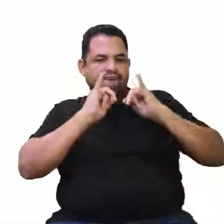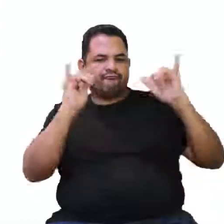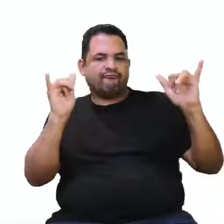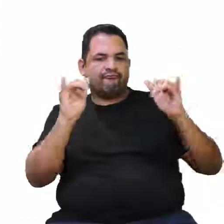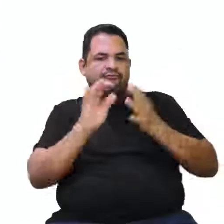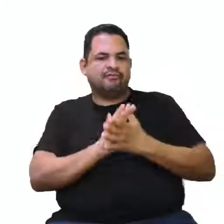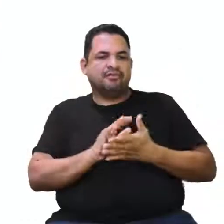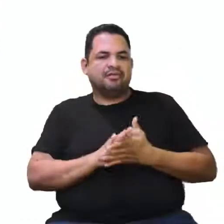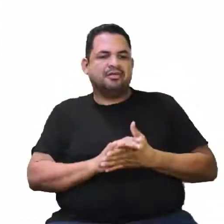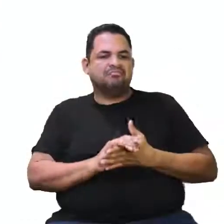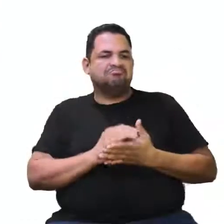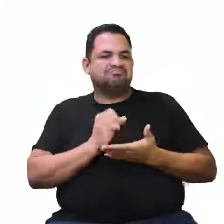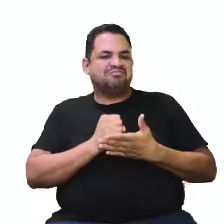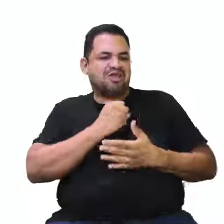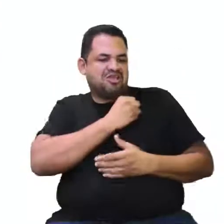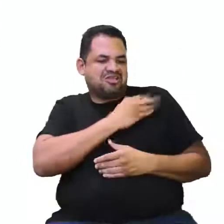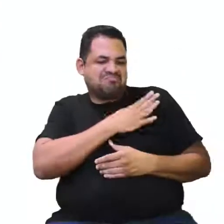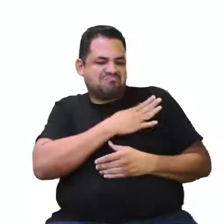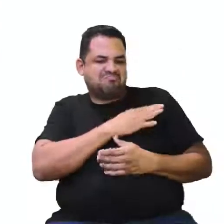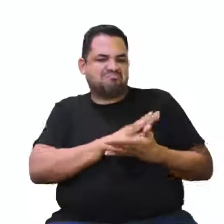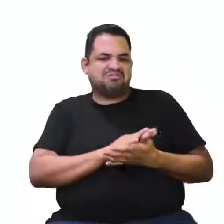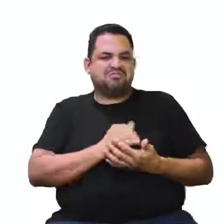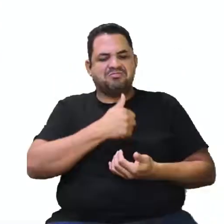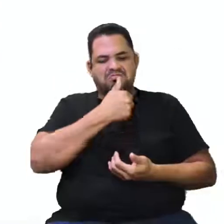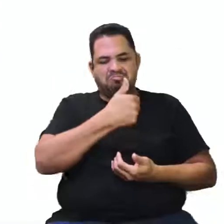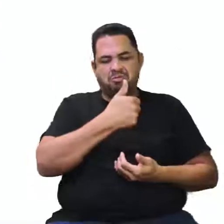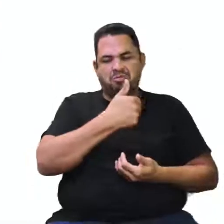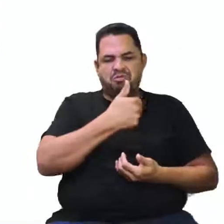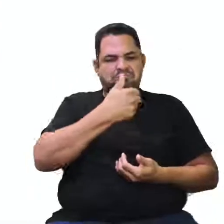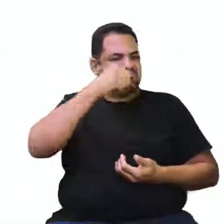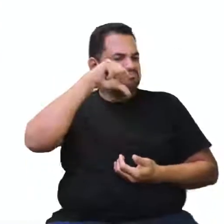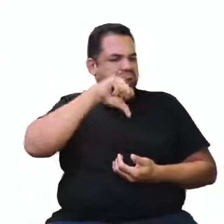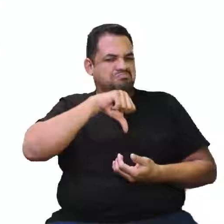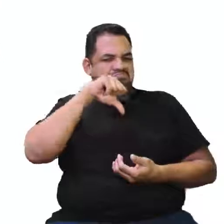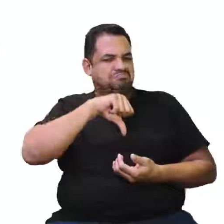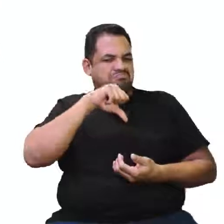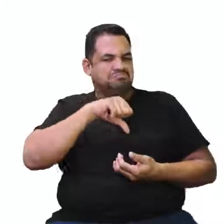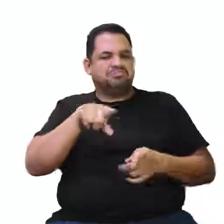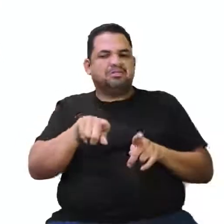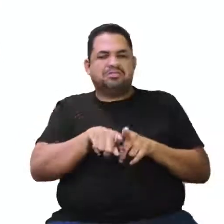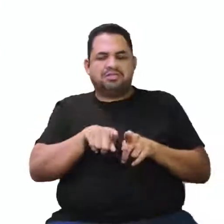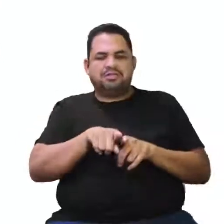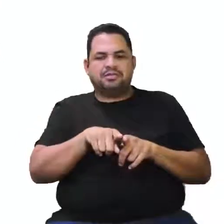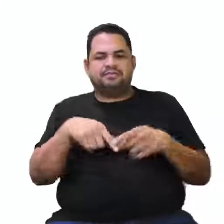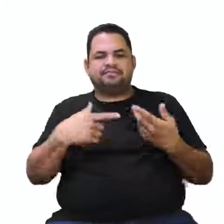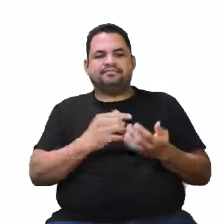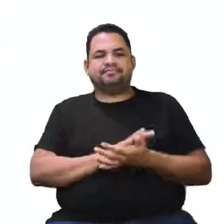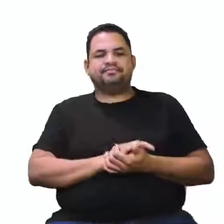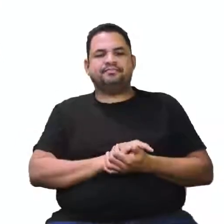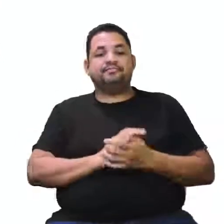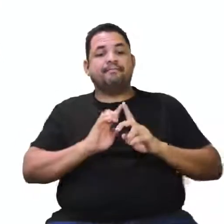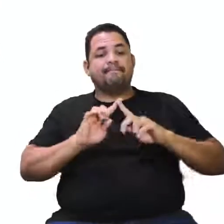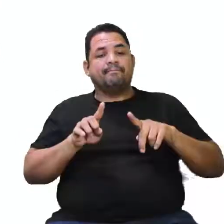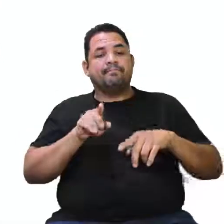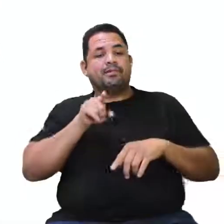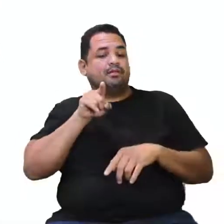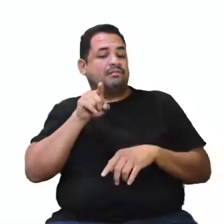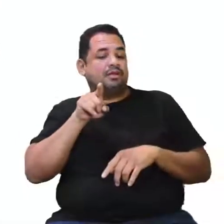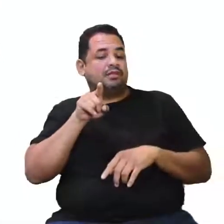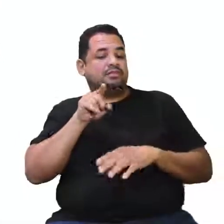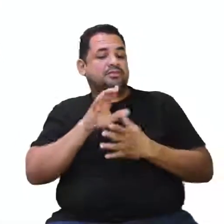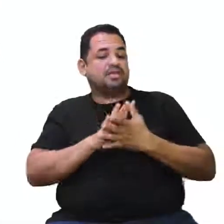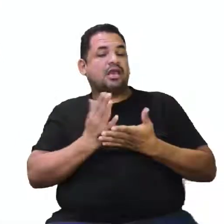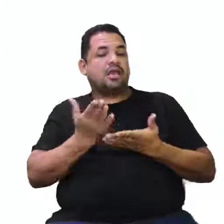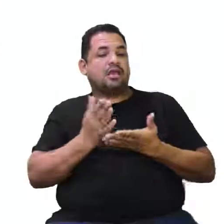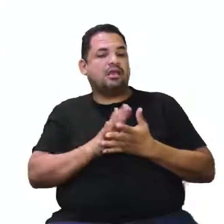vai exaltar, vai discriminar, ela vai ser positiva, ela também vai ser negativa, né? Só que quem